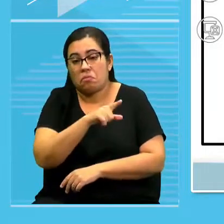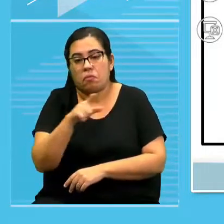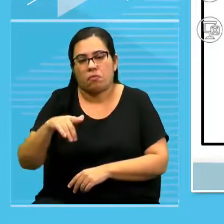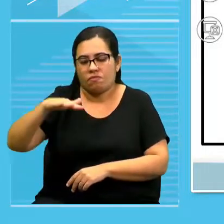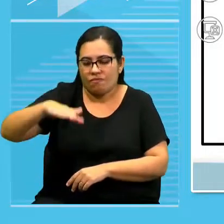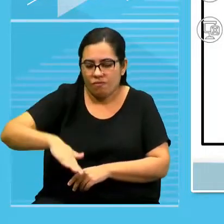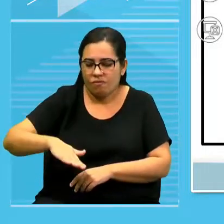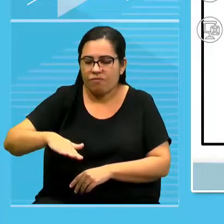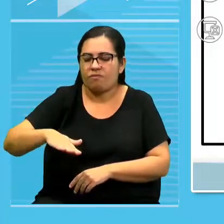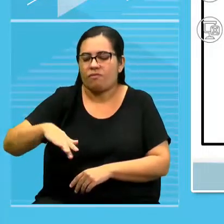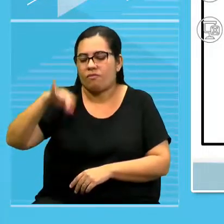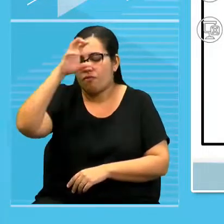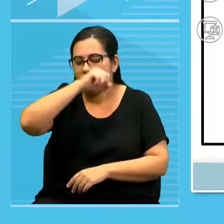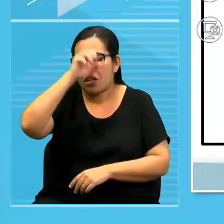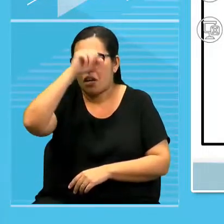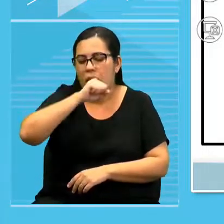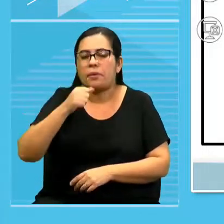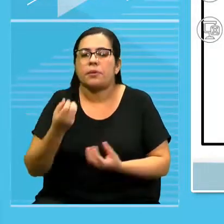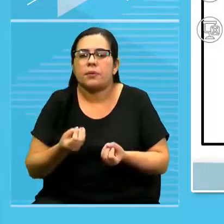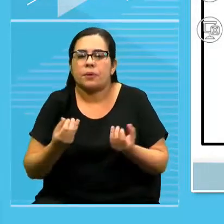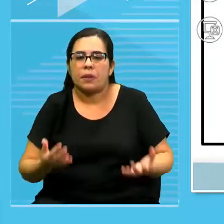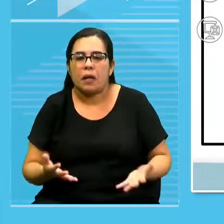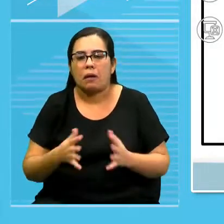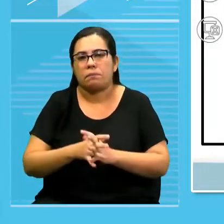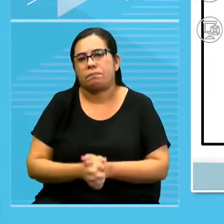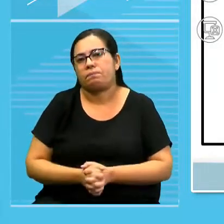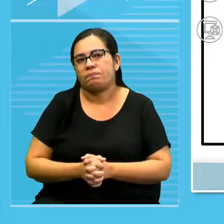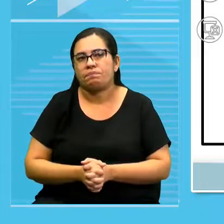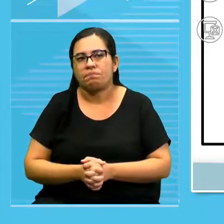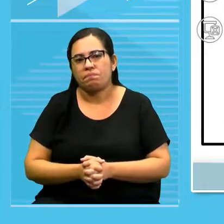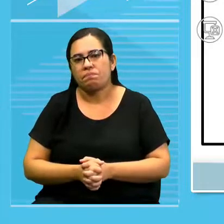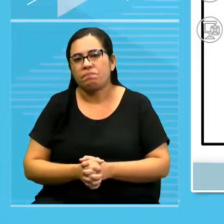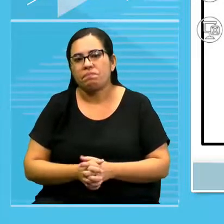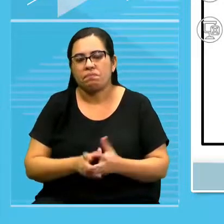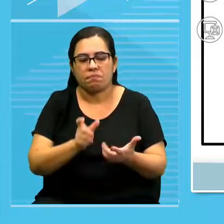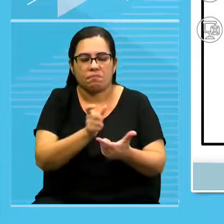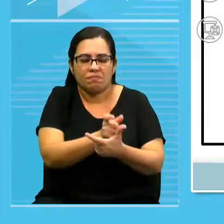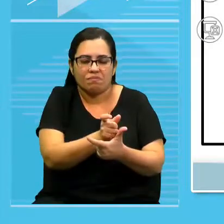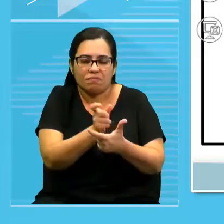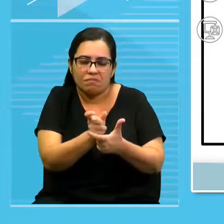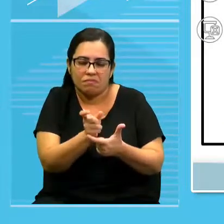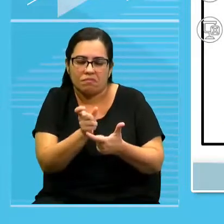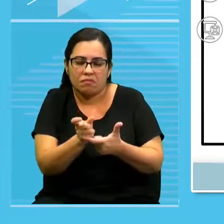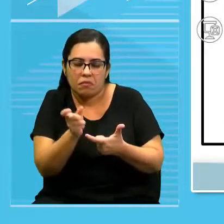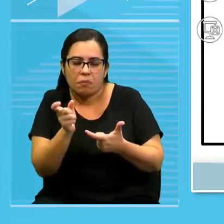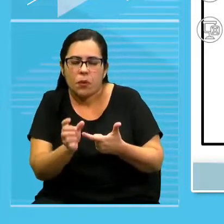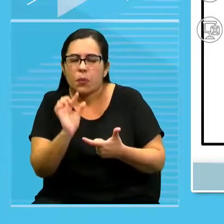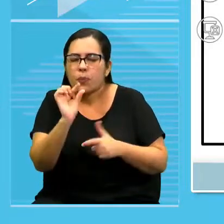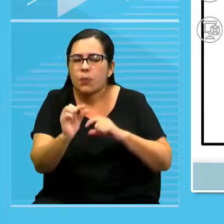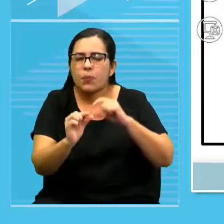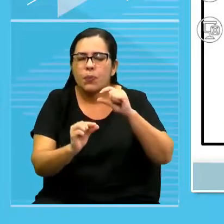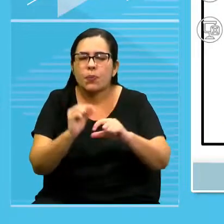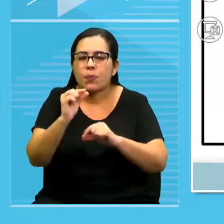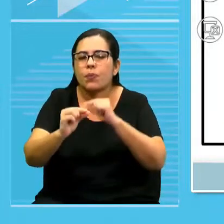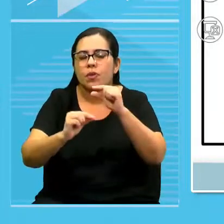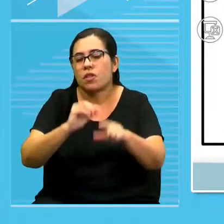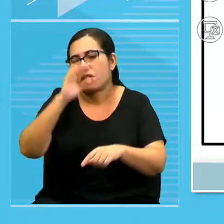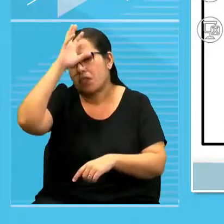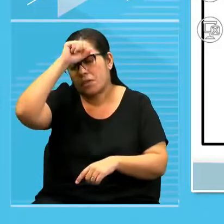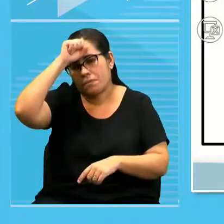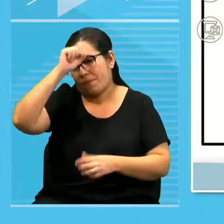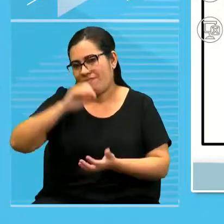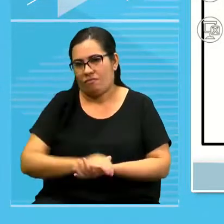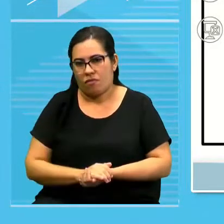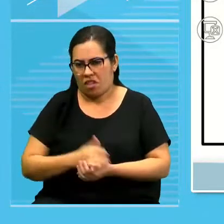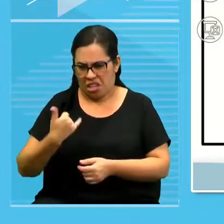primeiro aprender as sílabas a professora não vai chegar no Maternal da no texto para uma criança de 4 anos de idade e